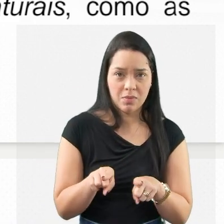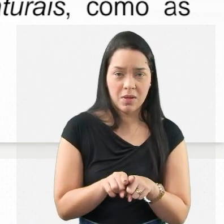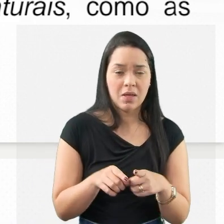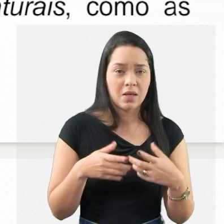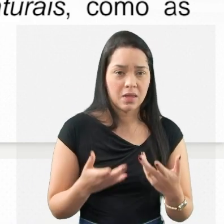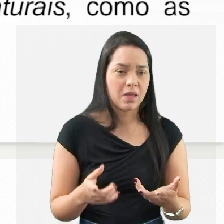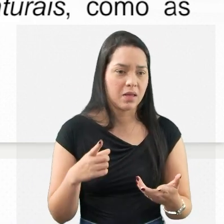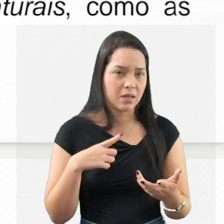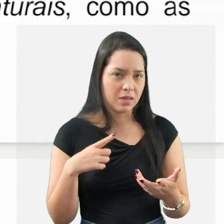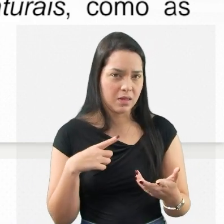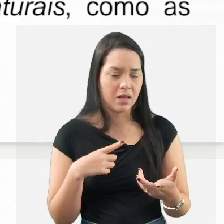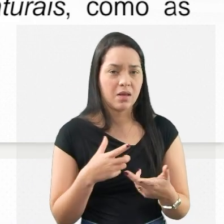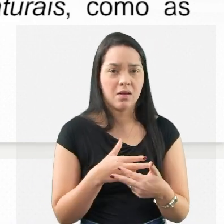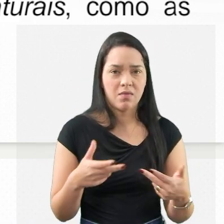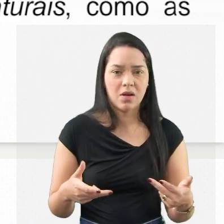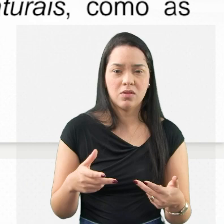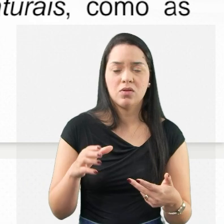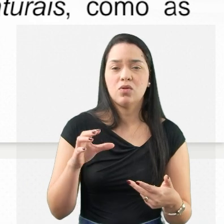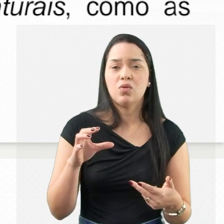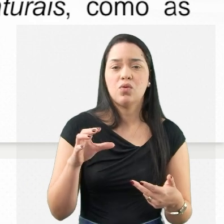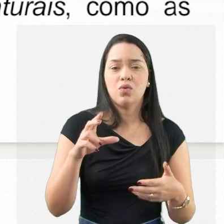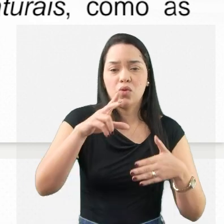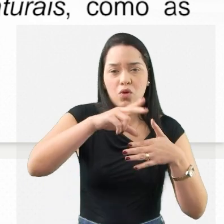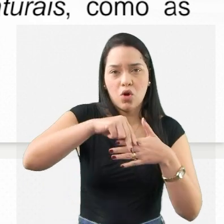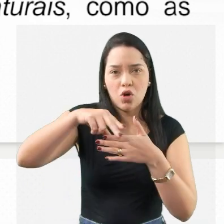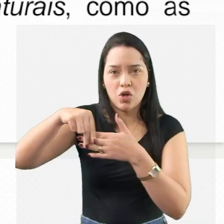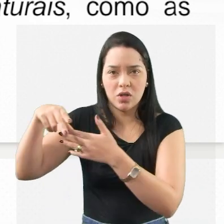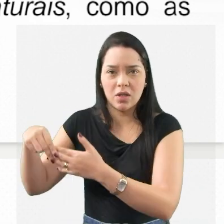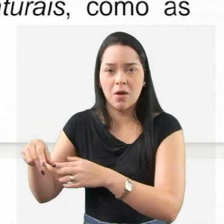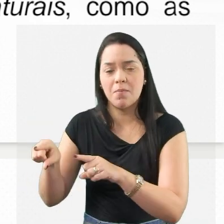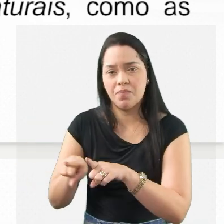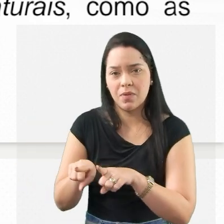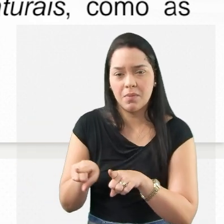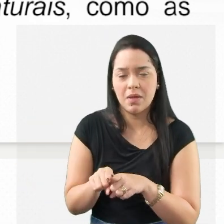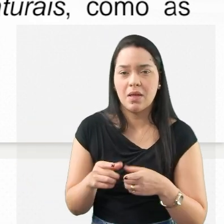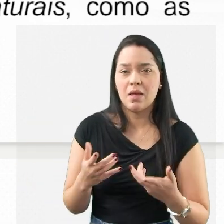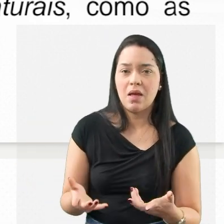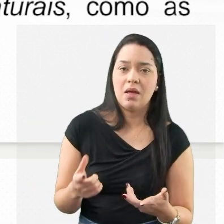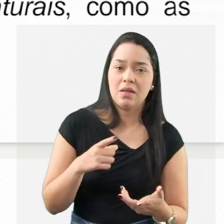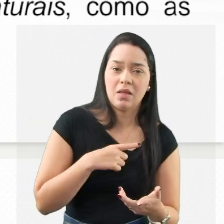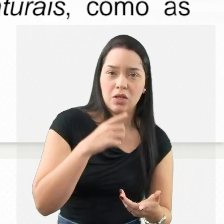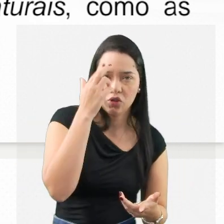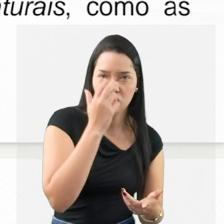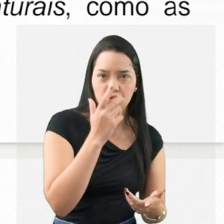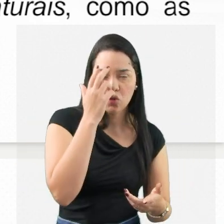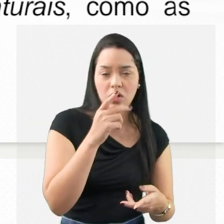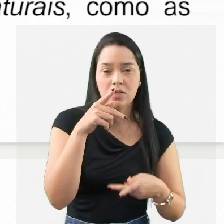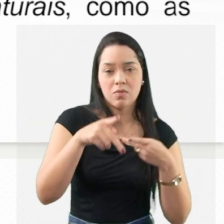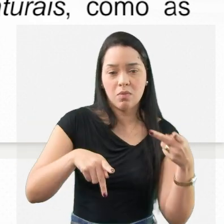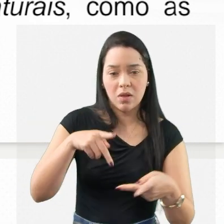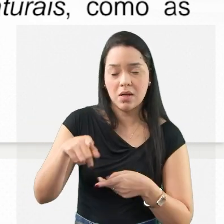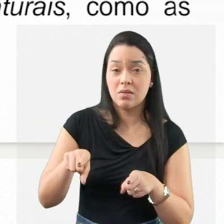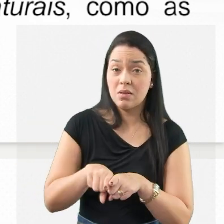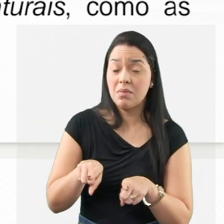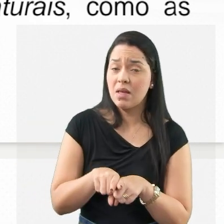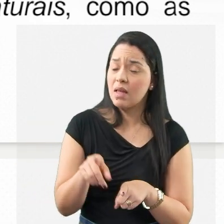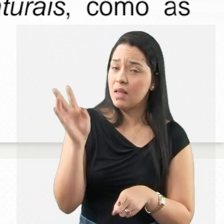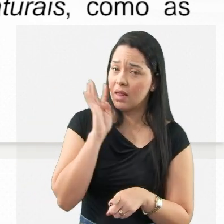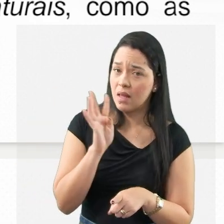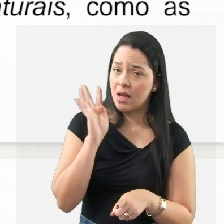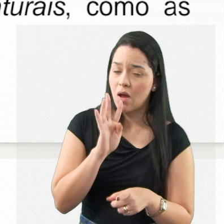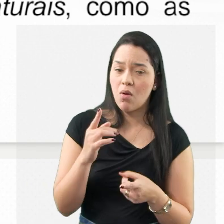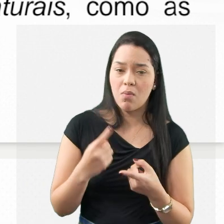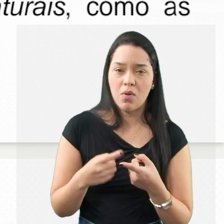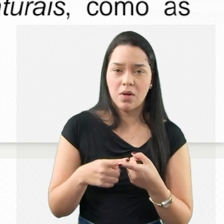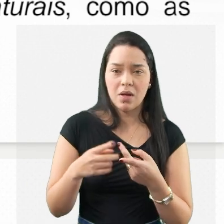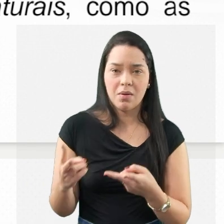além de todos os aspectos do cordel, ele tem muito essa questão de repassar histórias populares. Isso é legal porque a gente